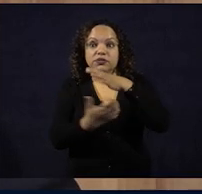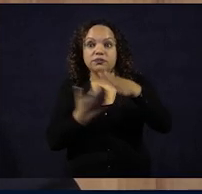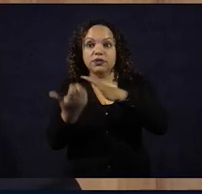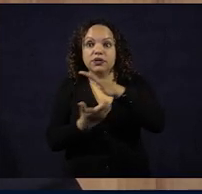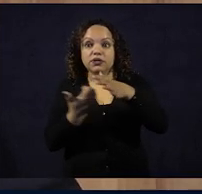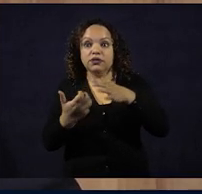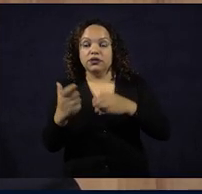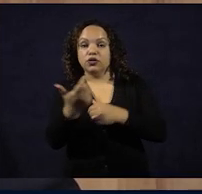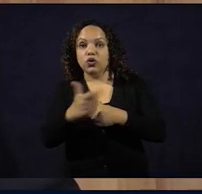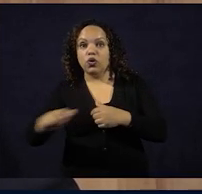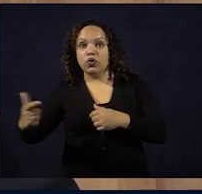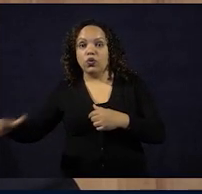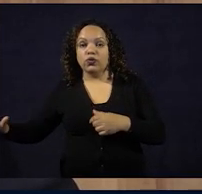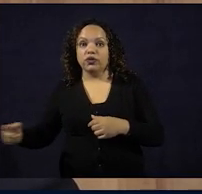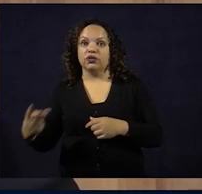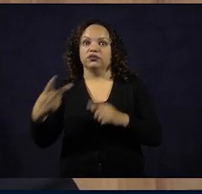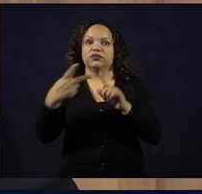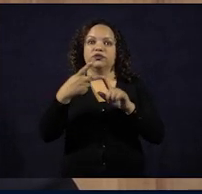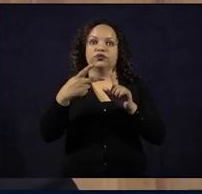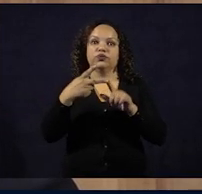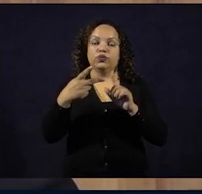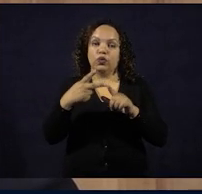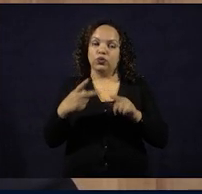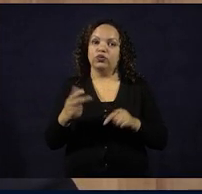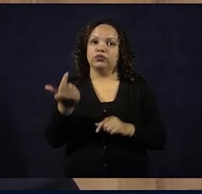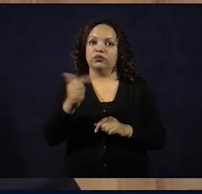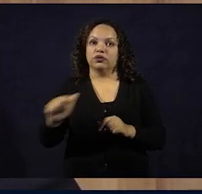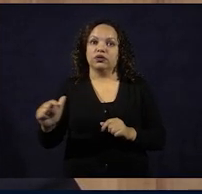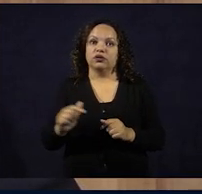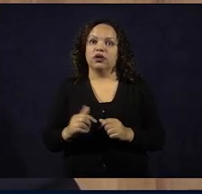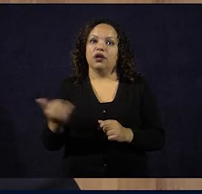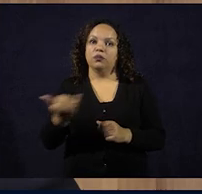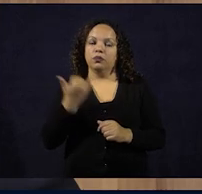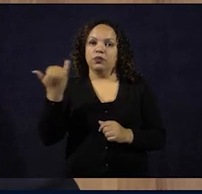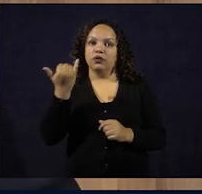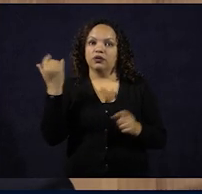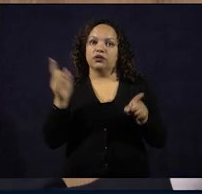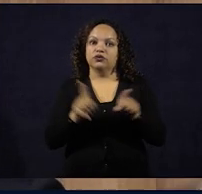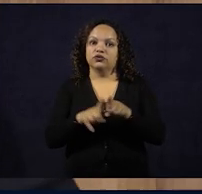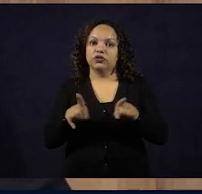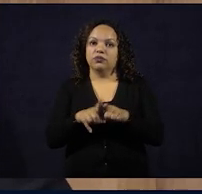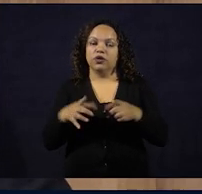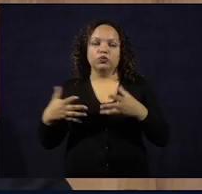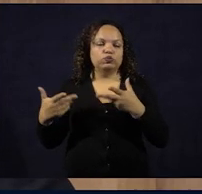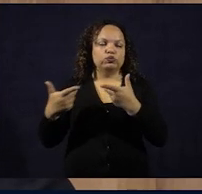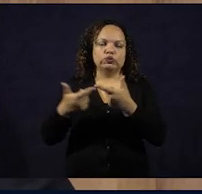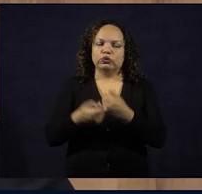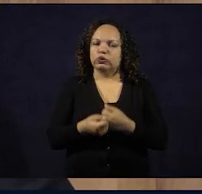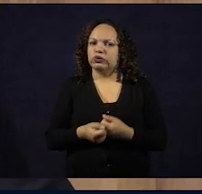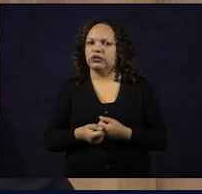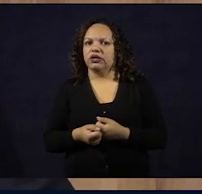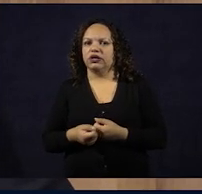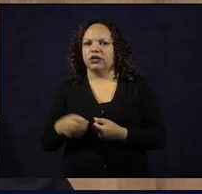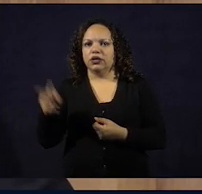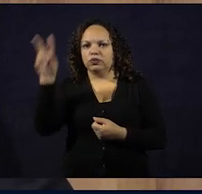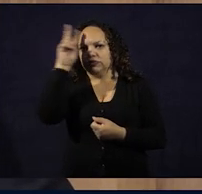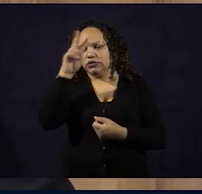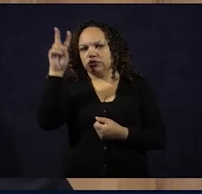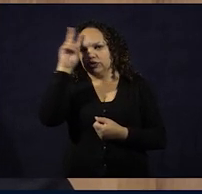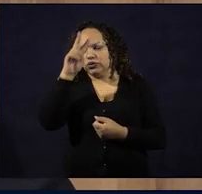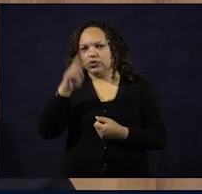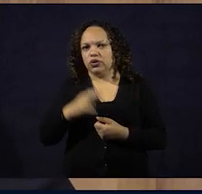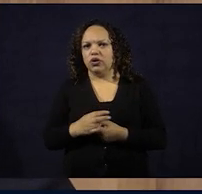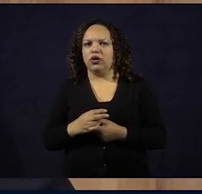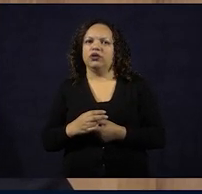Azer e o último ponto eu acho que é bem importante toda história aí que o banco fez